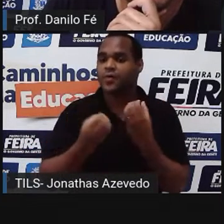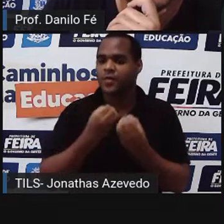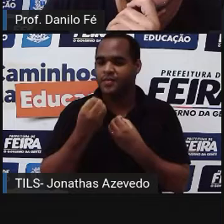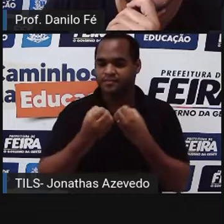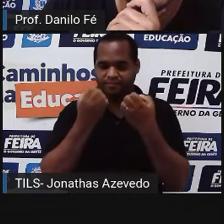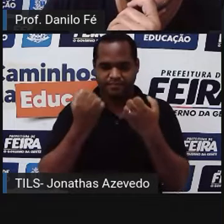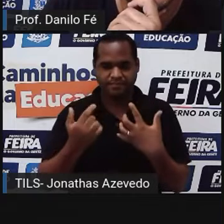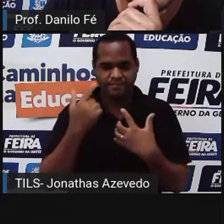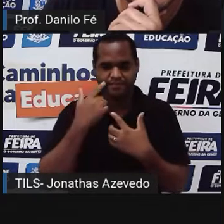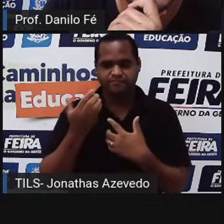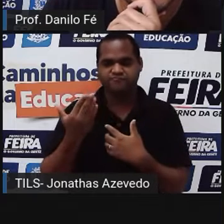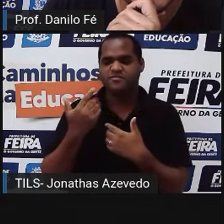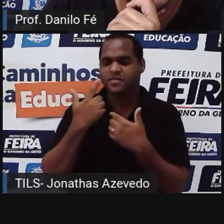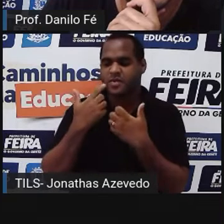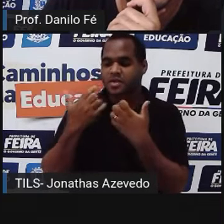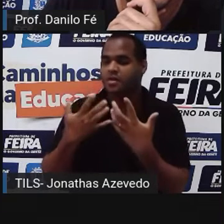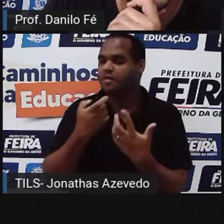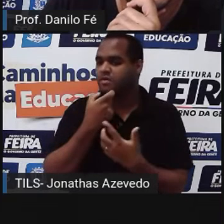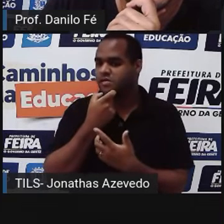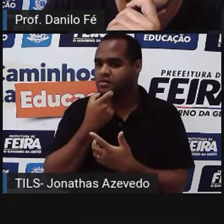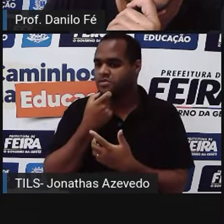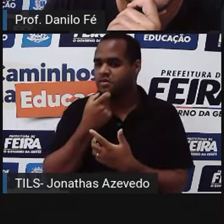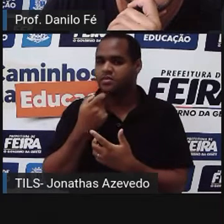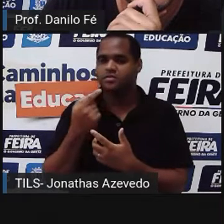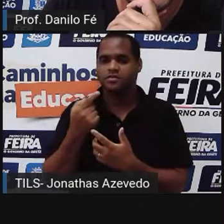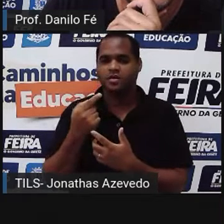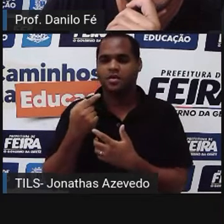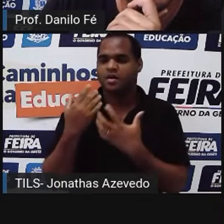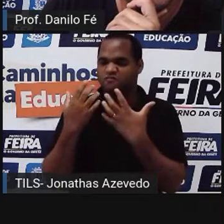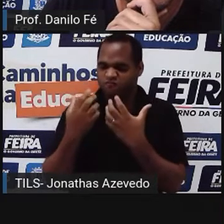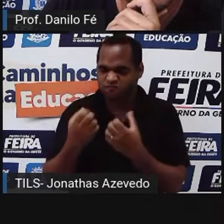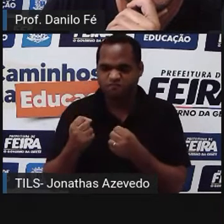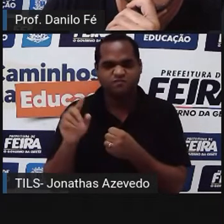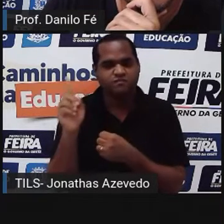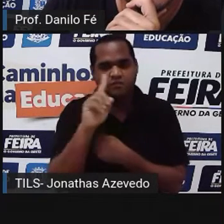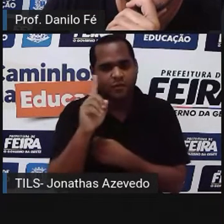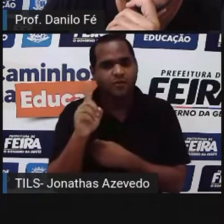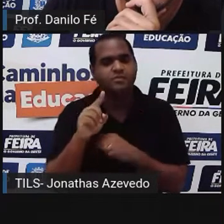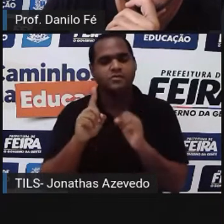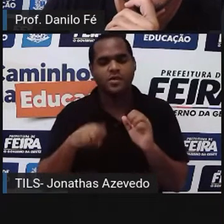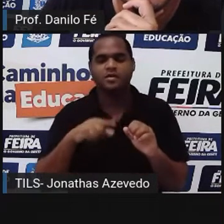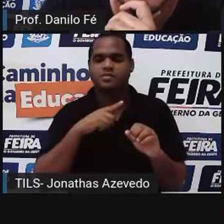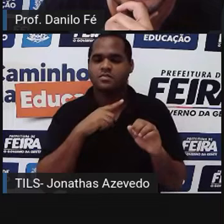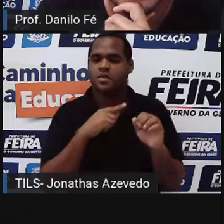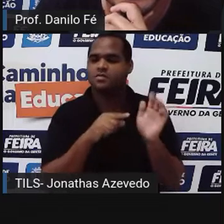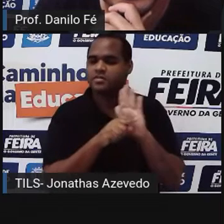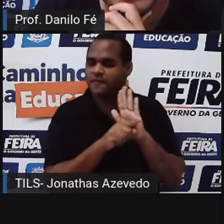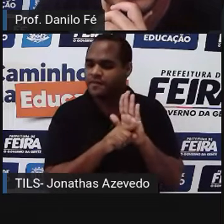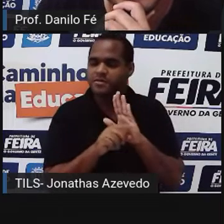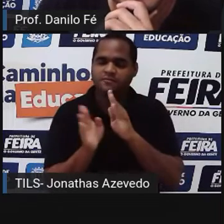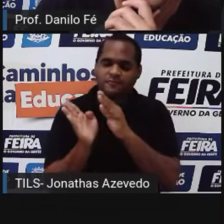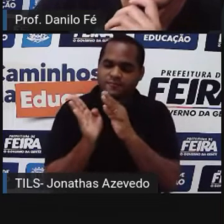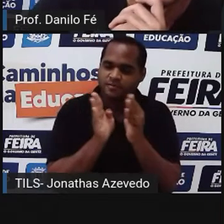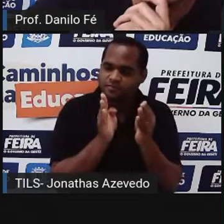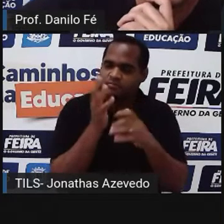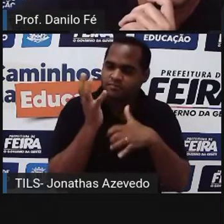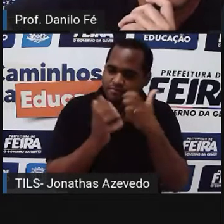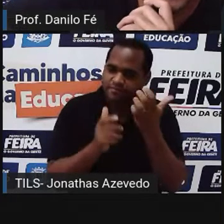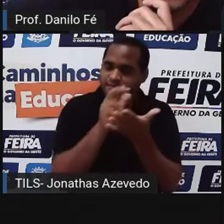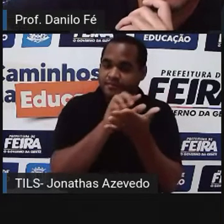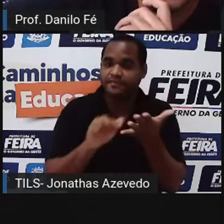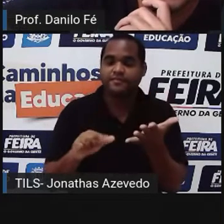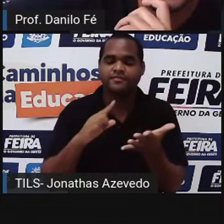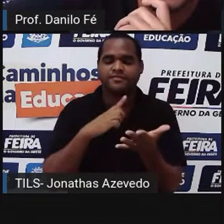motivam o povo inglês a resistir. Tem muitos filmes que falam disso. E, por